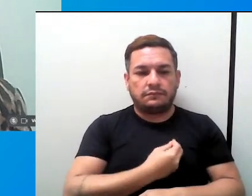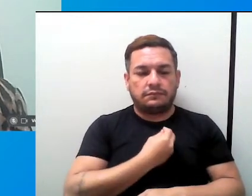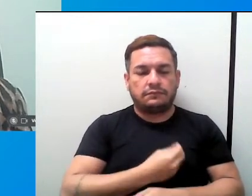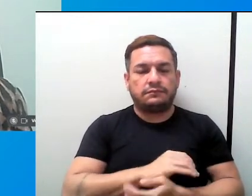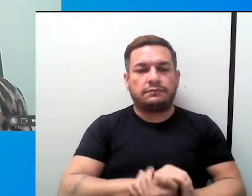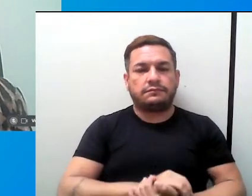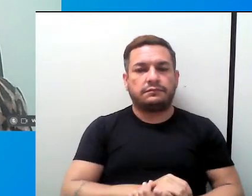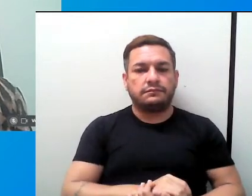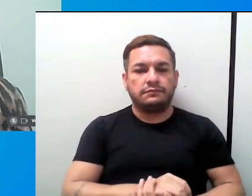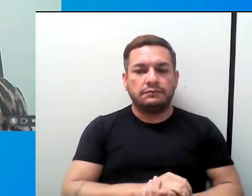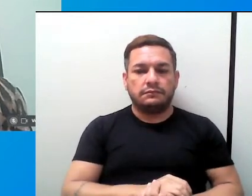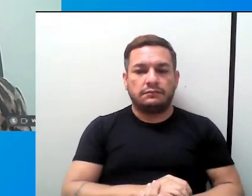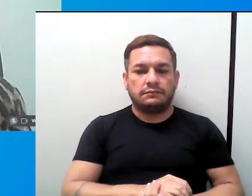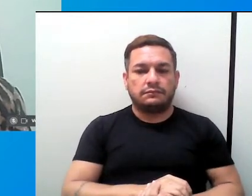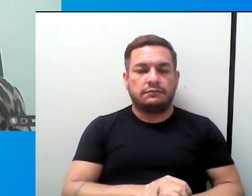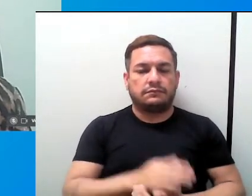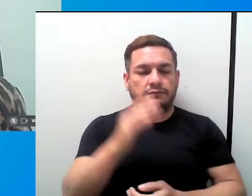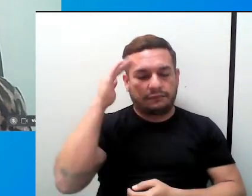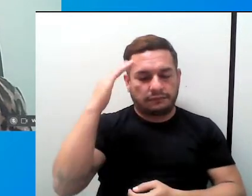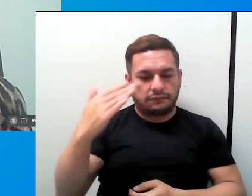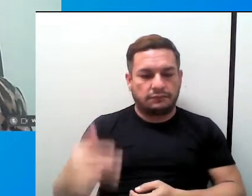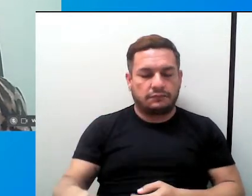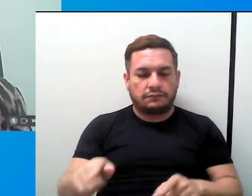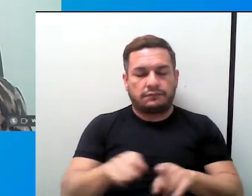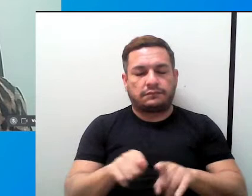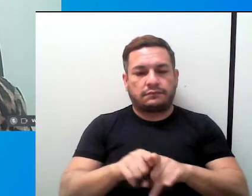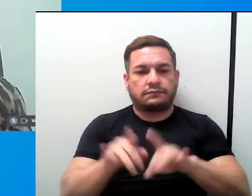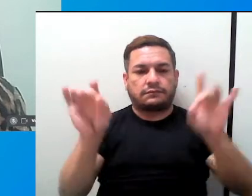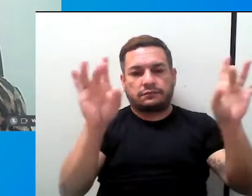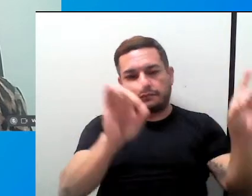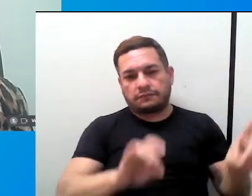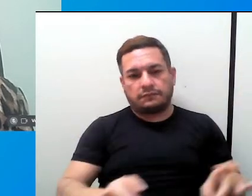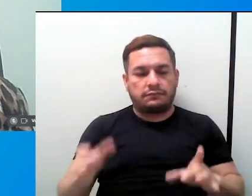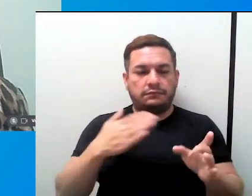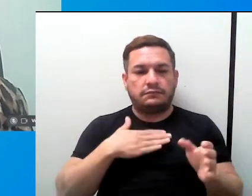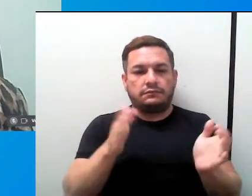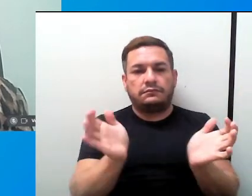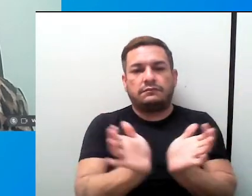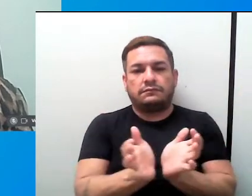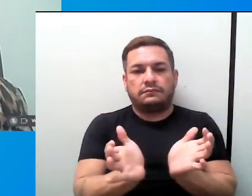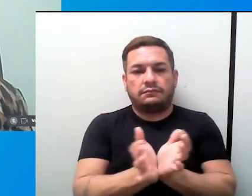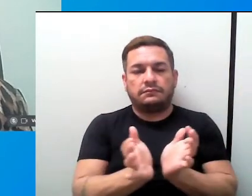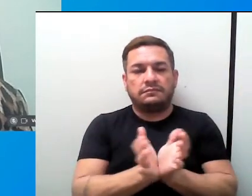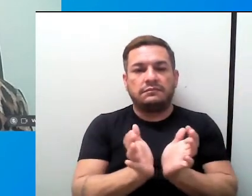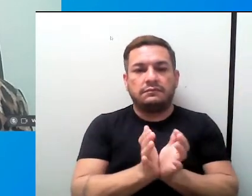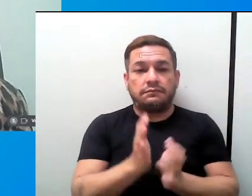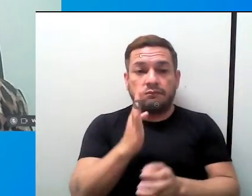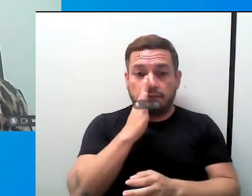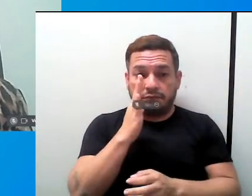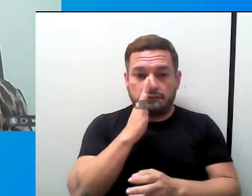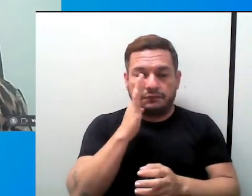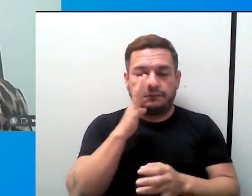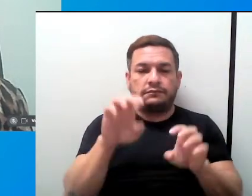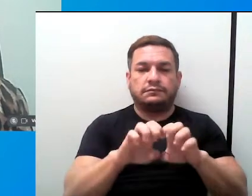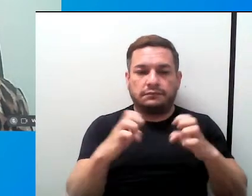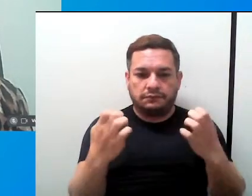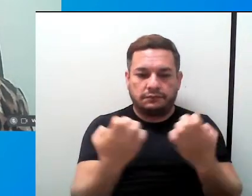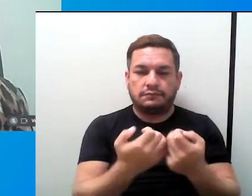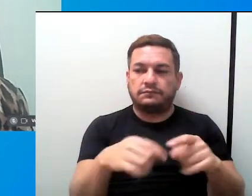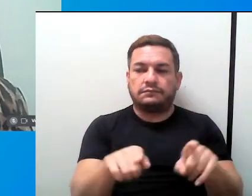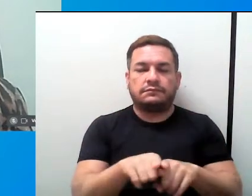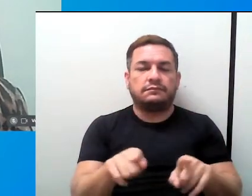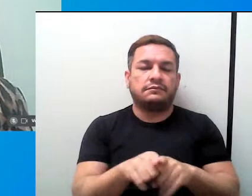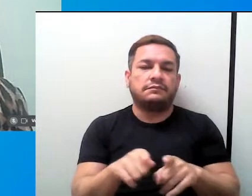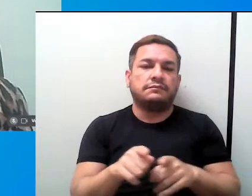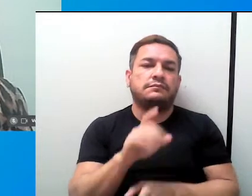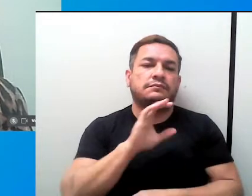dispositivo. Quero cumprimentar de forma muito especial a minha equipe, que está prestigiando o evento, né? Alguns colegas